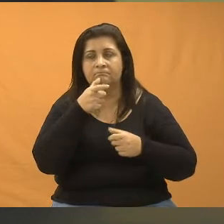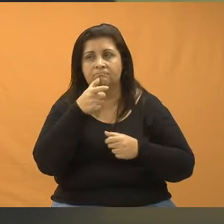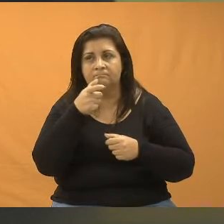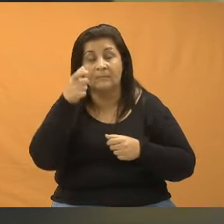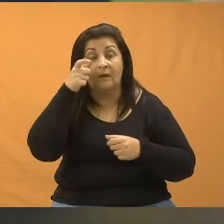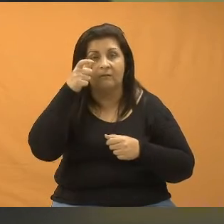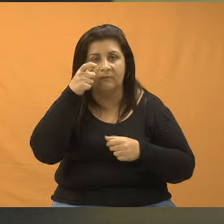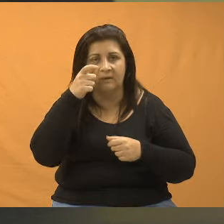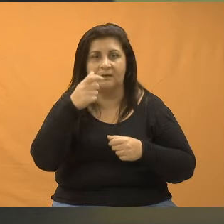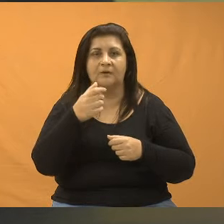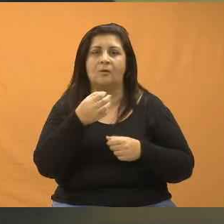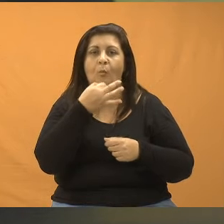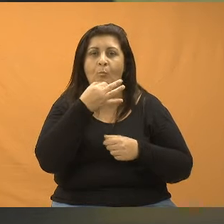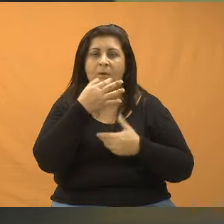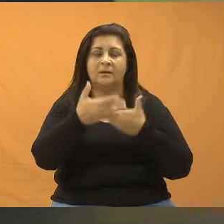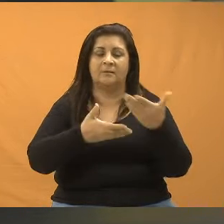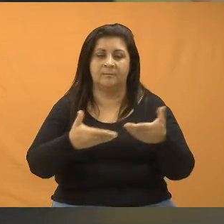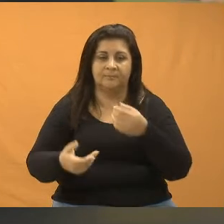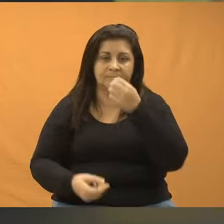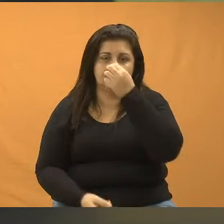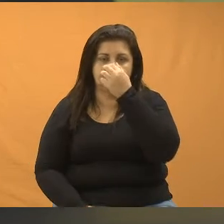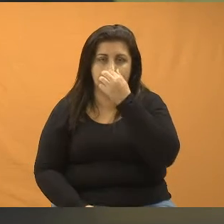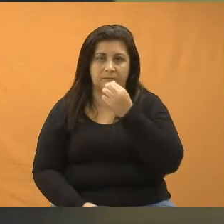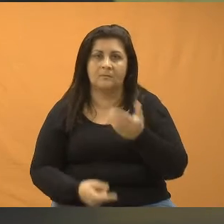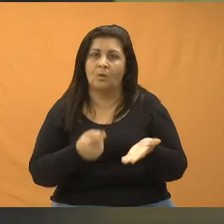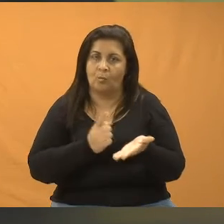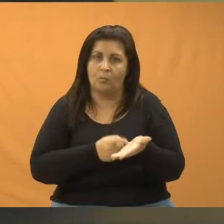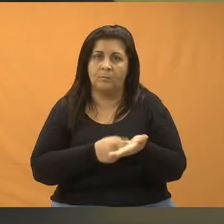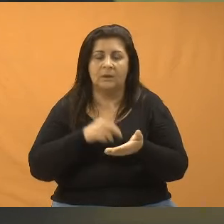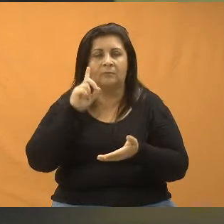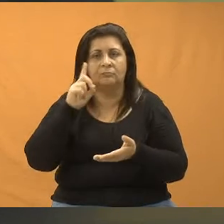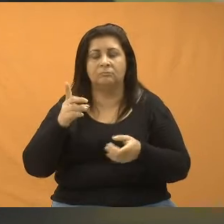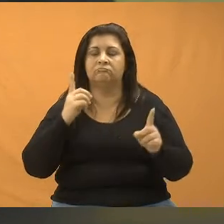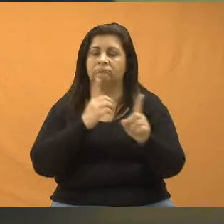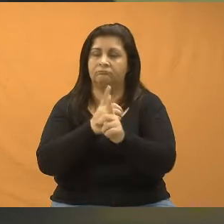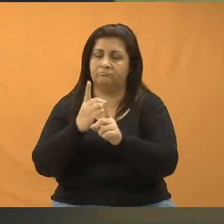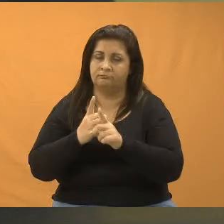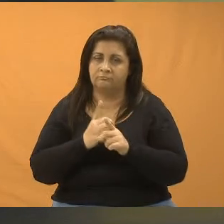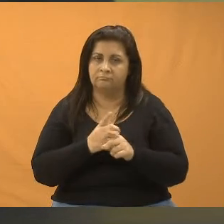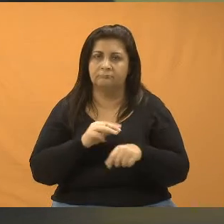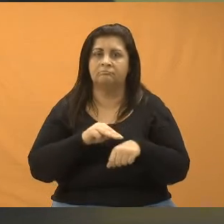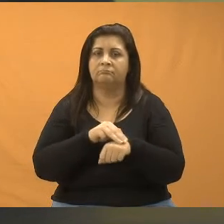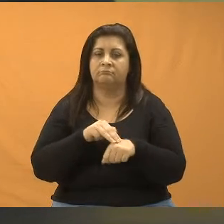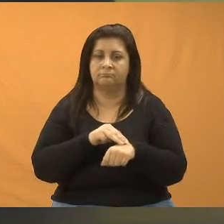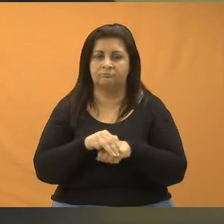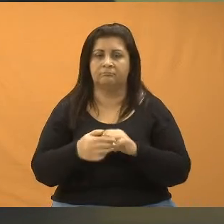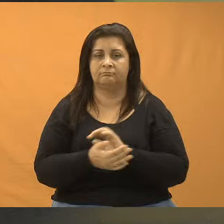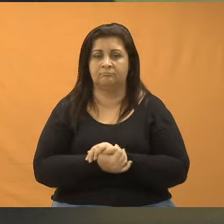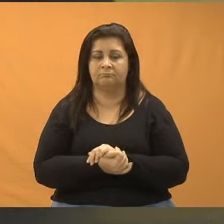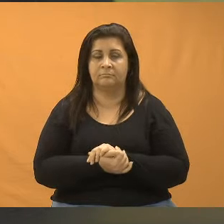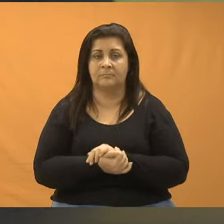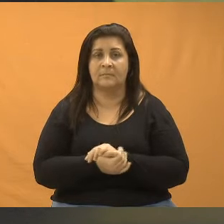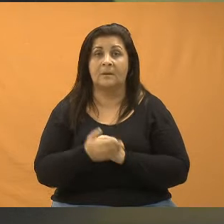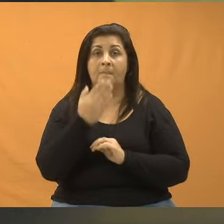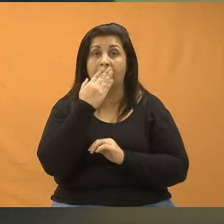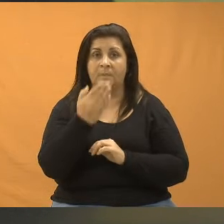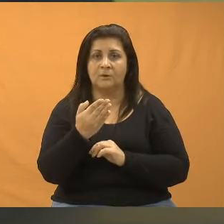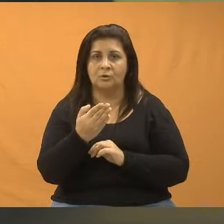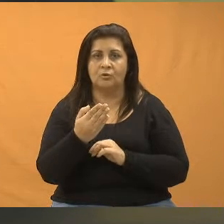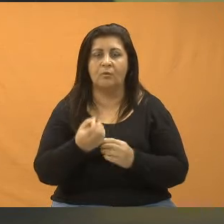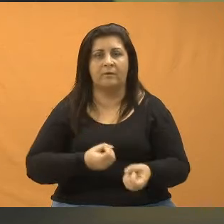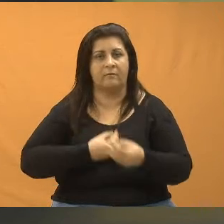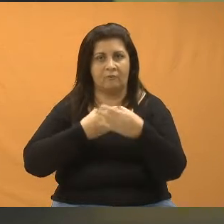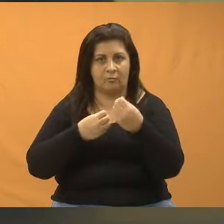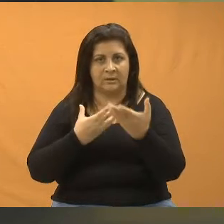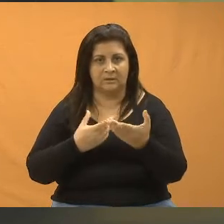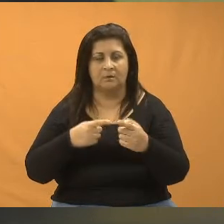fazer uma agenda aqui de audiências, né? Para a gente ir pontuando. Os dados que você falou, Luiz Flávio, se quiser, na próxima eu trago, tem